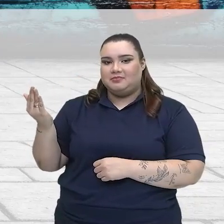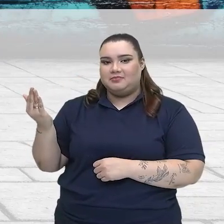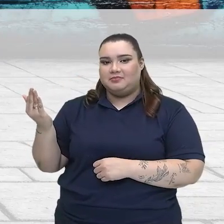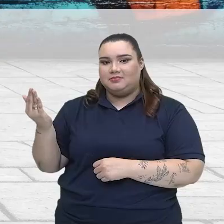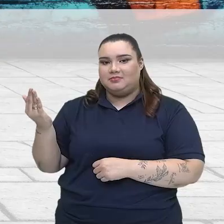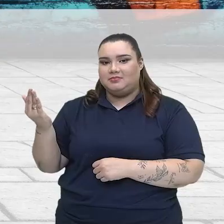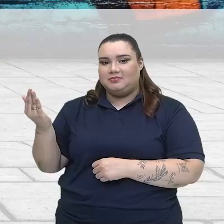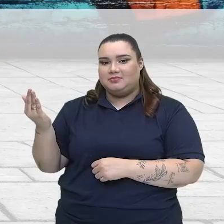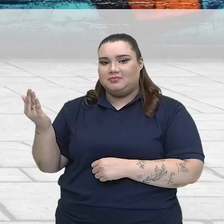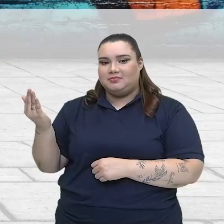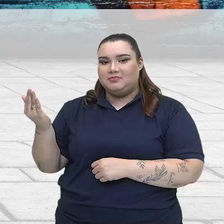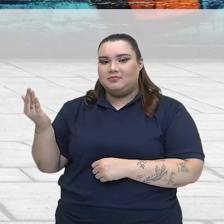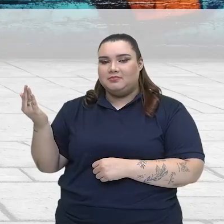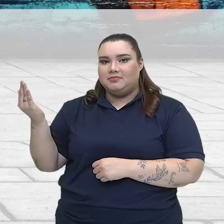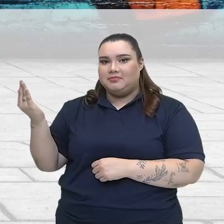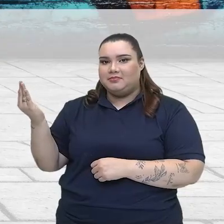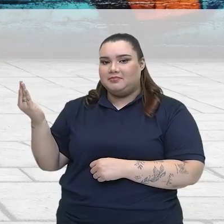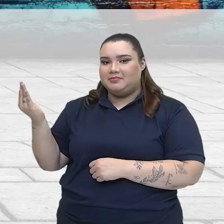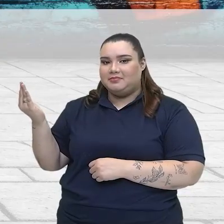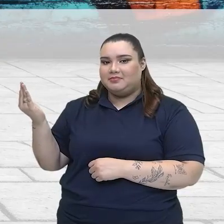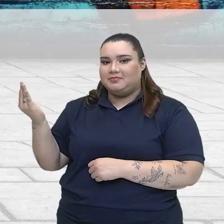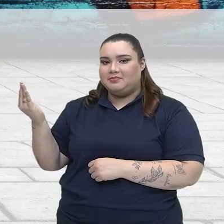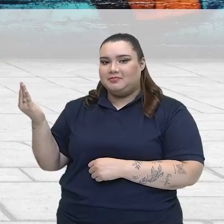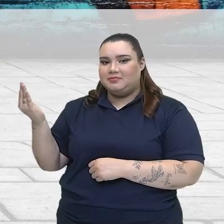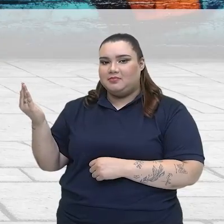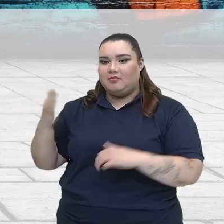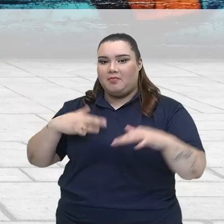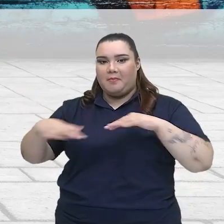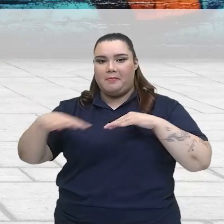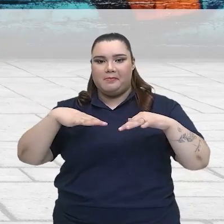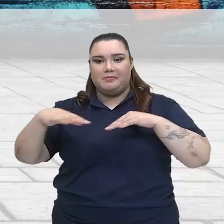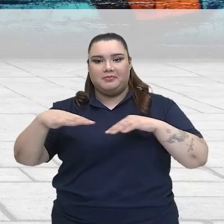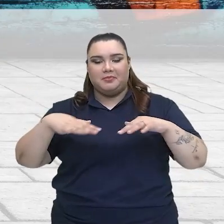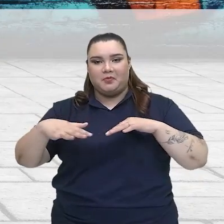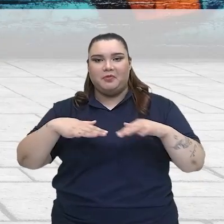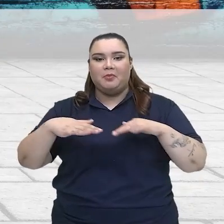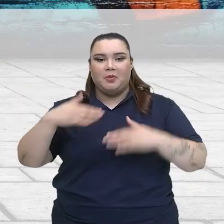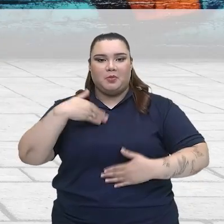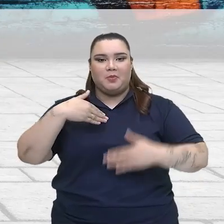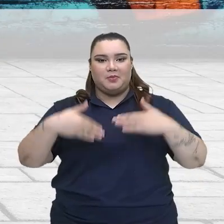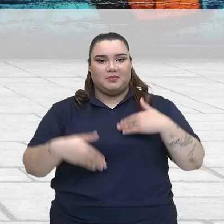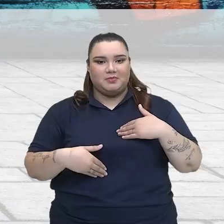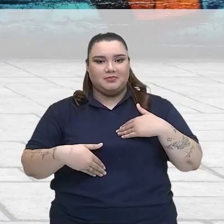é trancar. Movimento de moto,